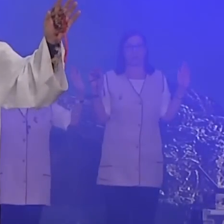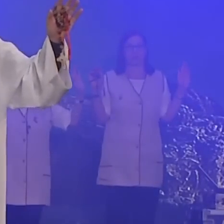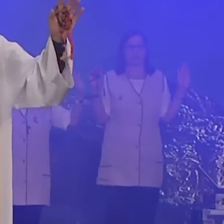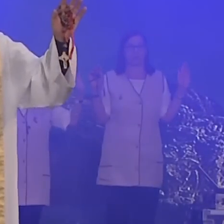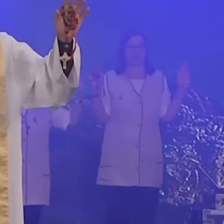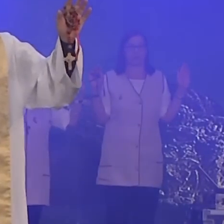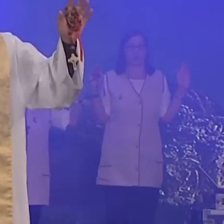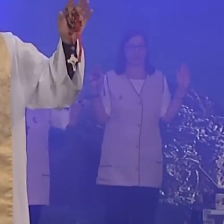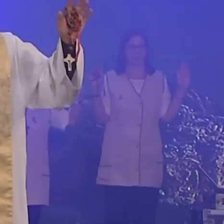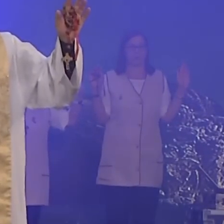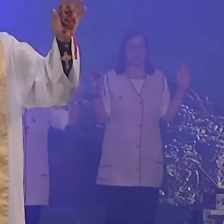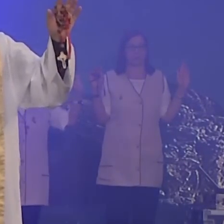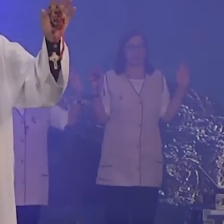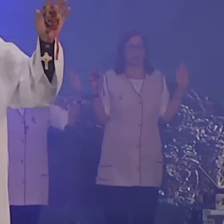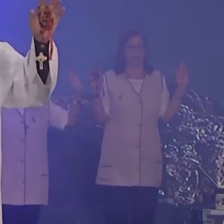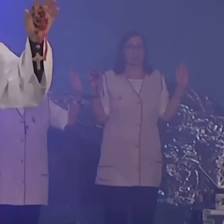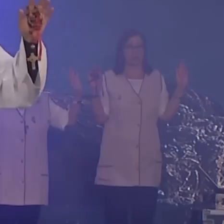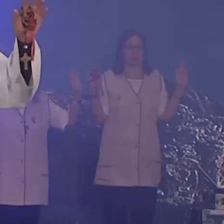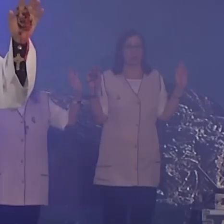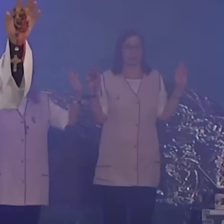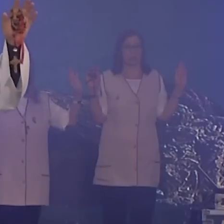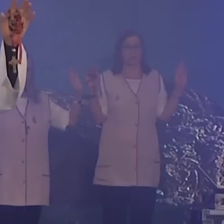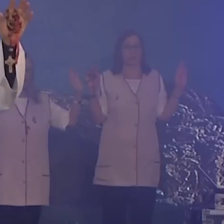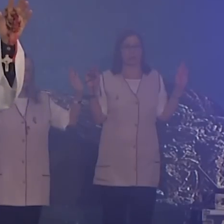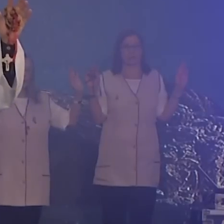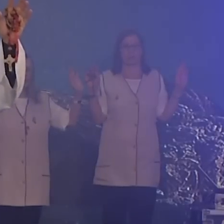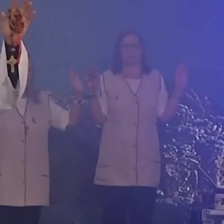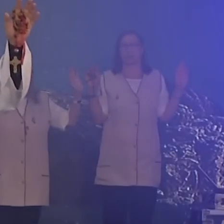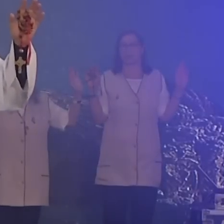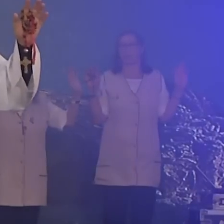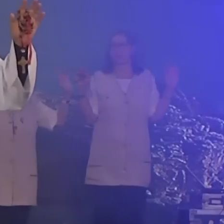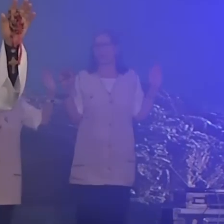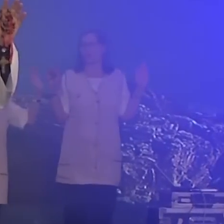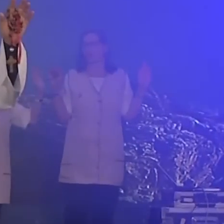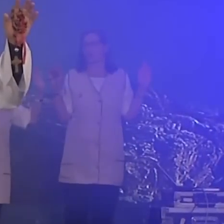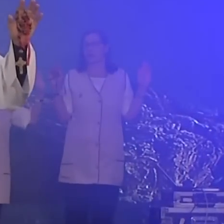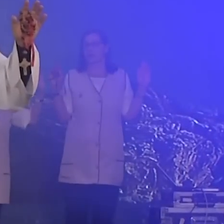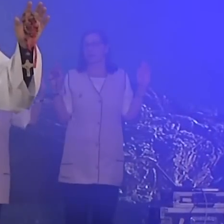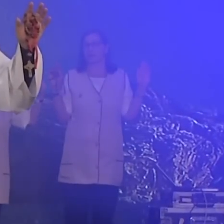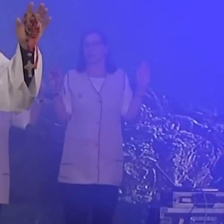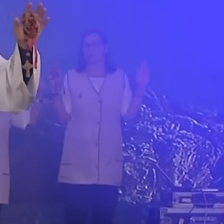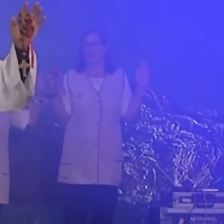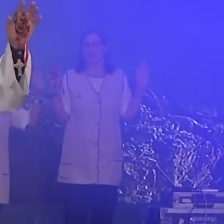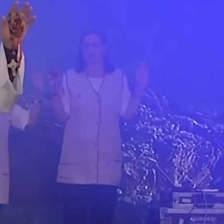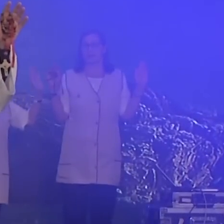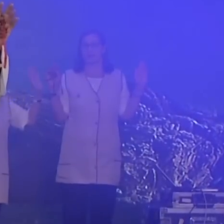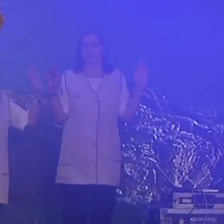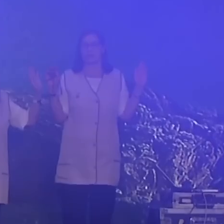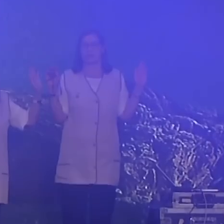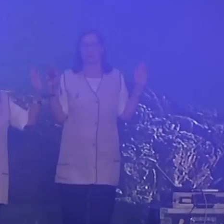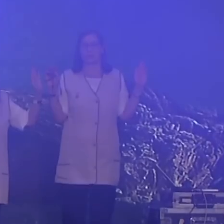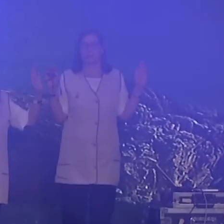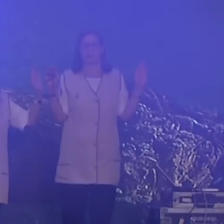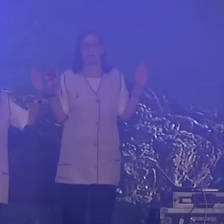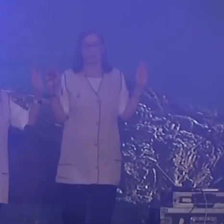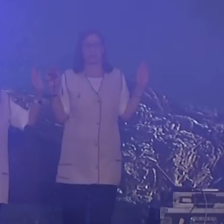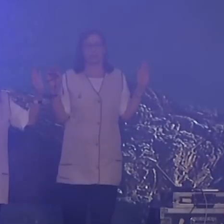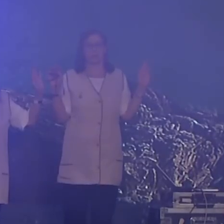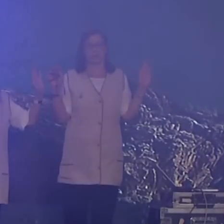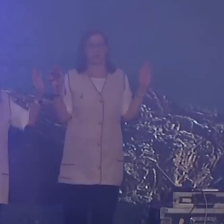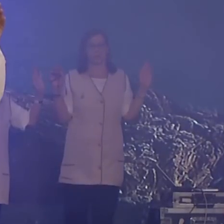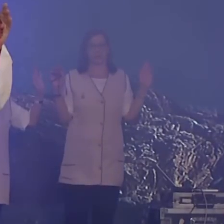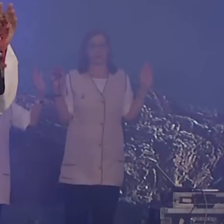lá agora, no teu marido, nos teus filhos, na tua descendência. Vamos levantar esse